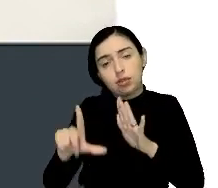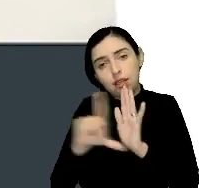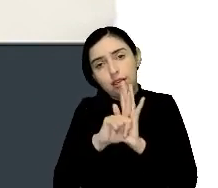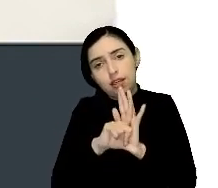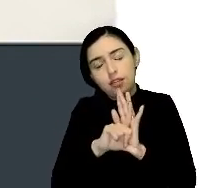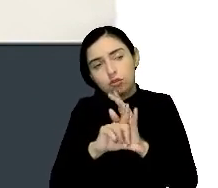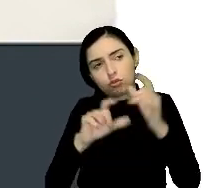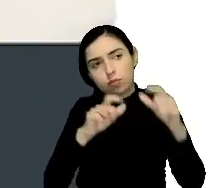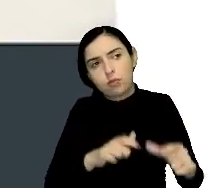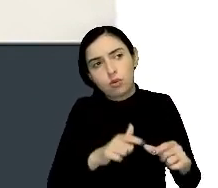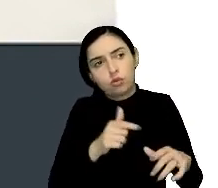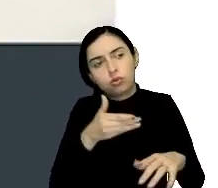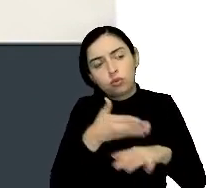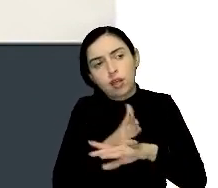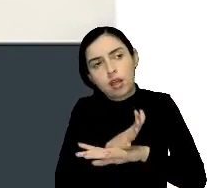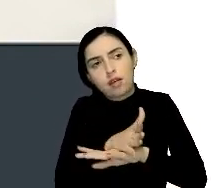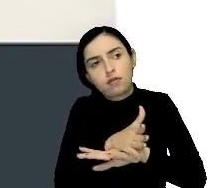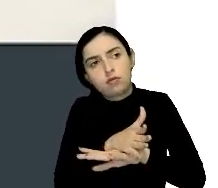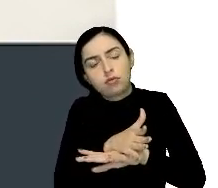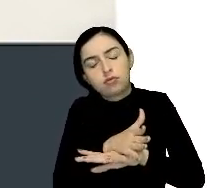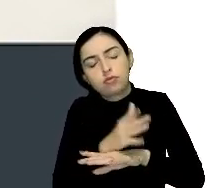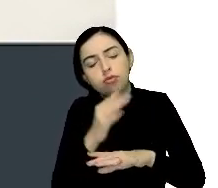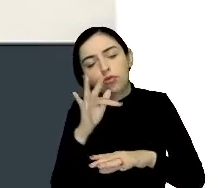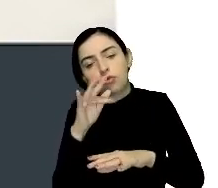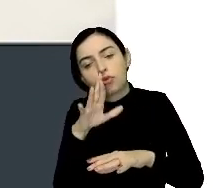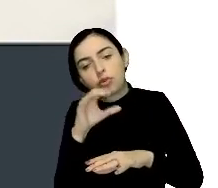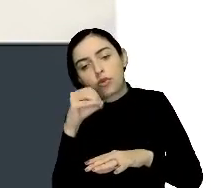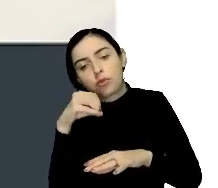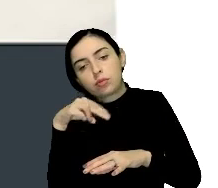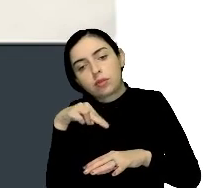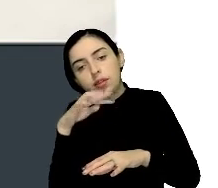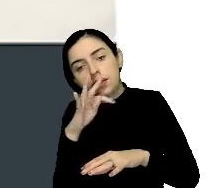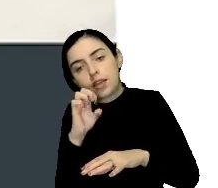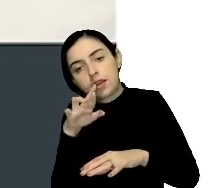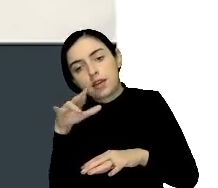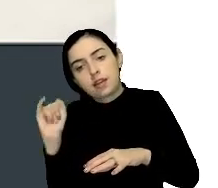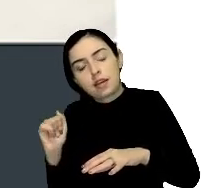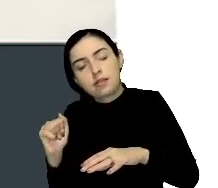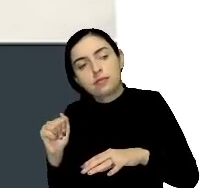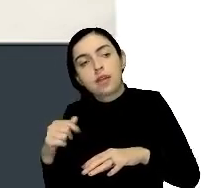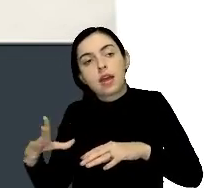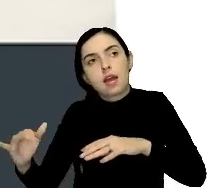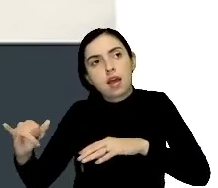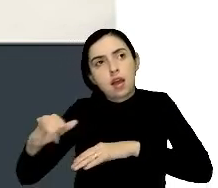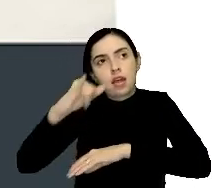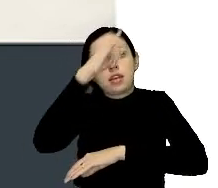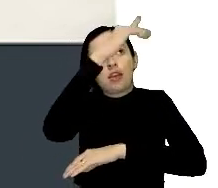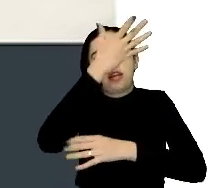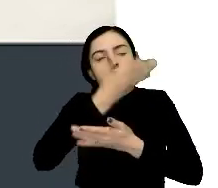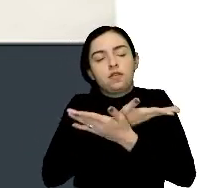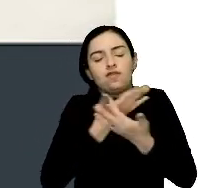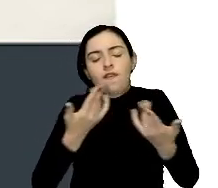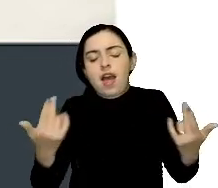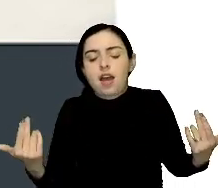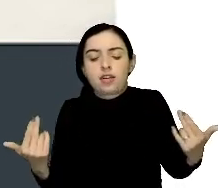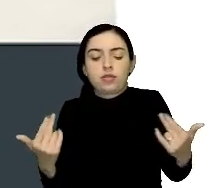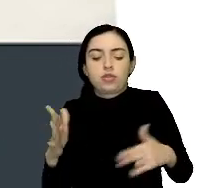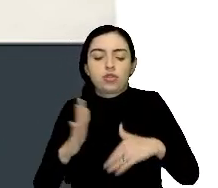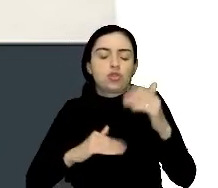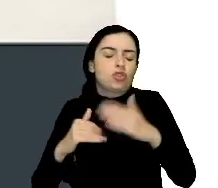pontos de fronteira aérea, né? No conector, no antigo conector, ou nos vários momentos